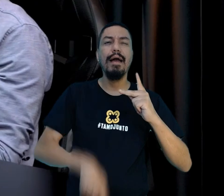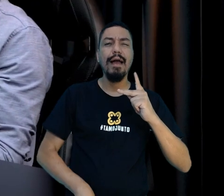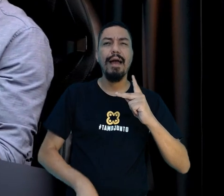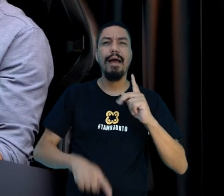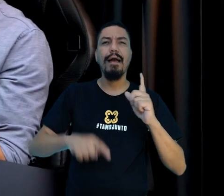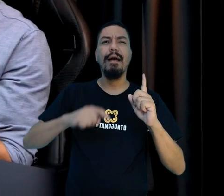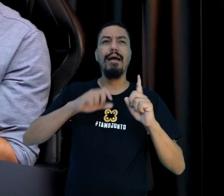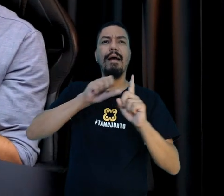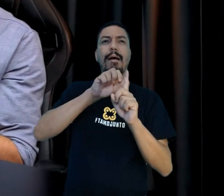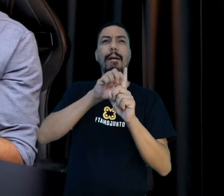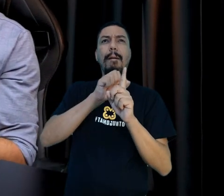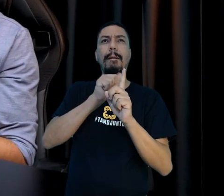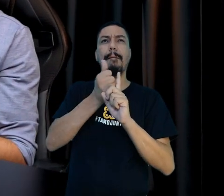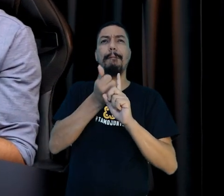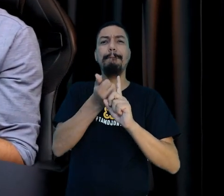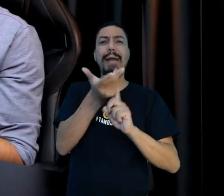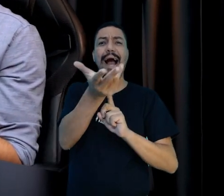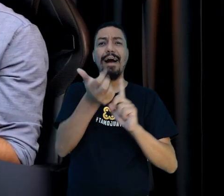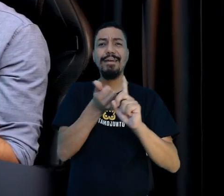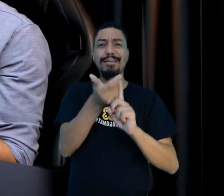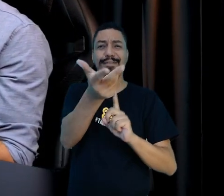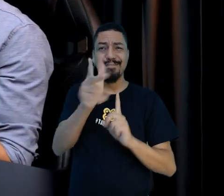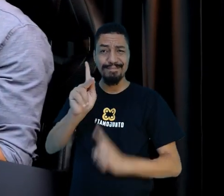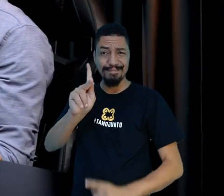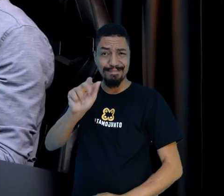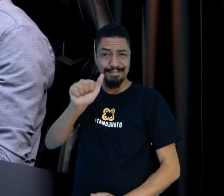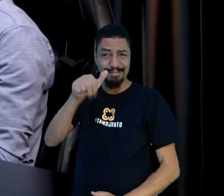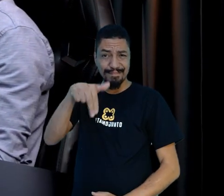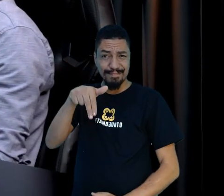são pansexuais, né? Pessoas pansexuais.